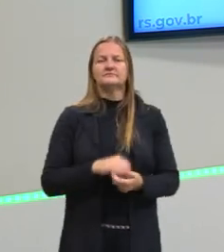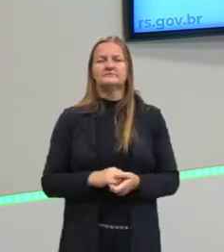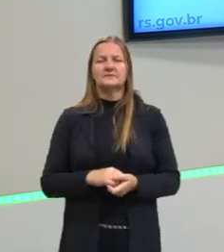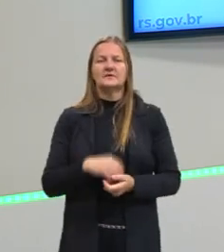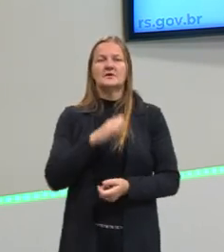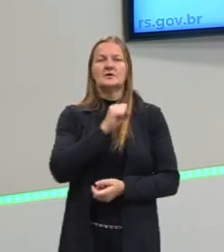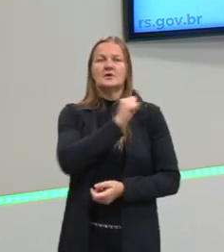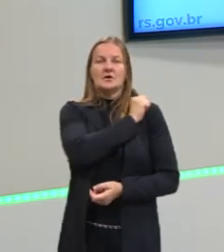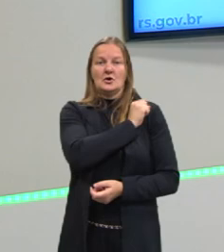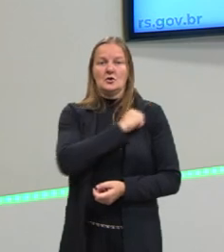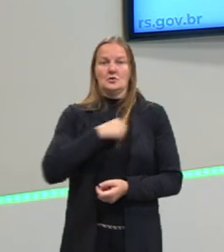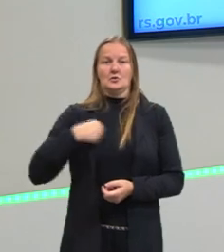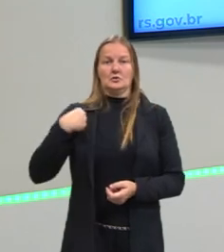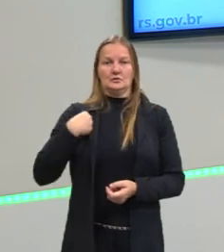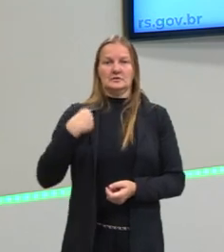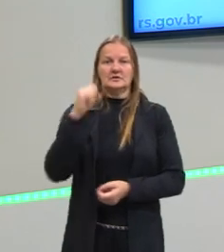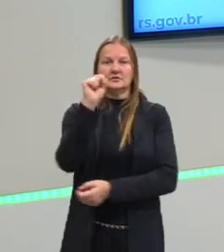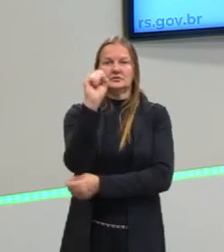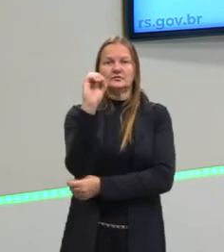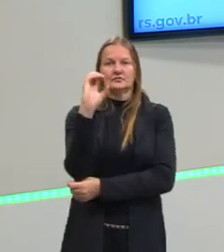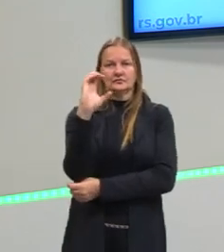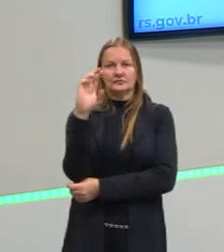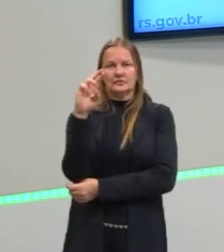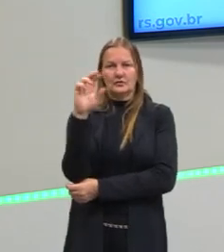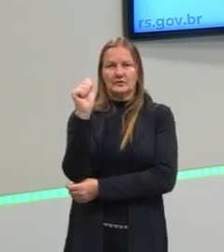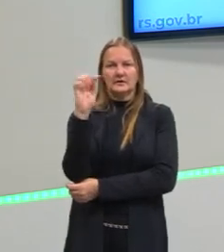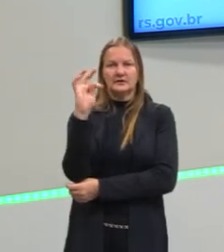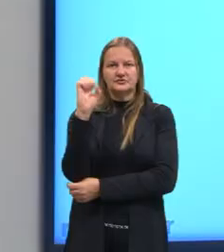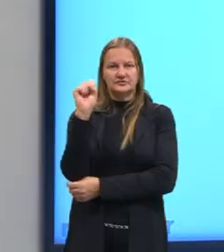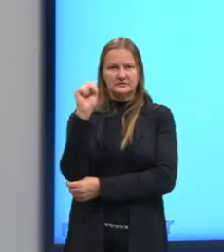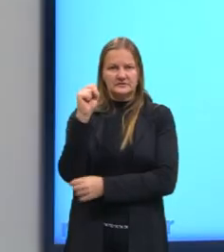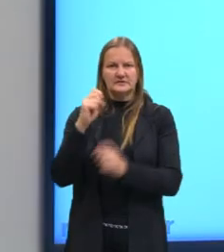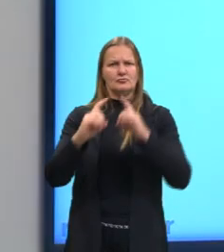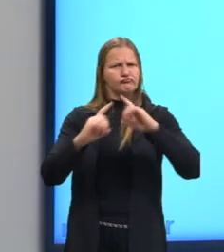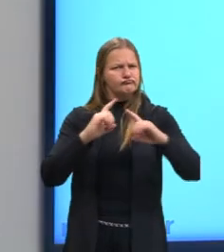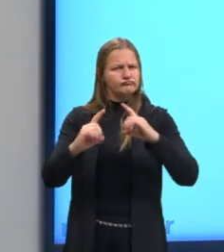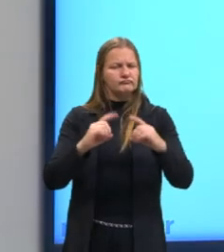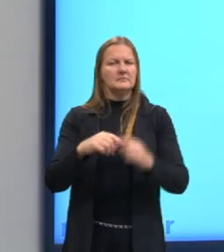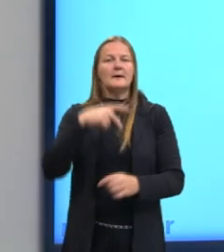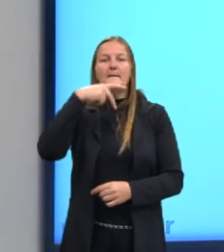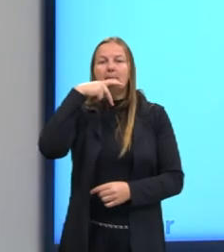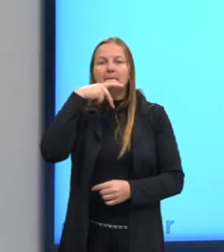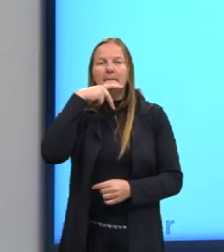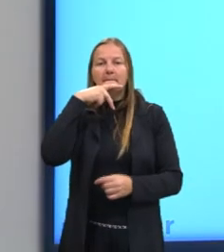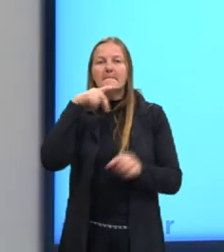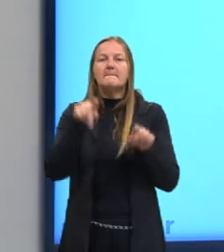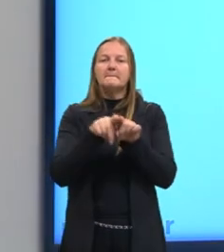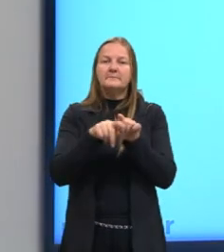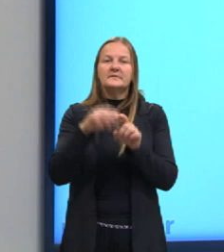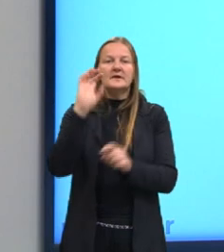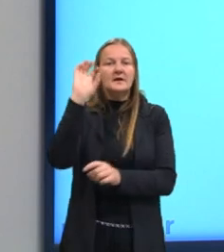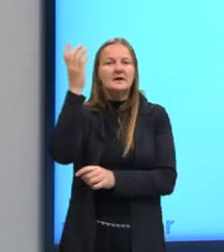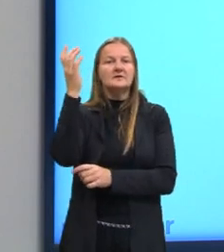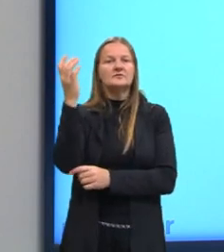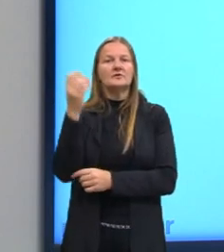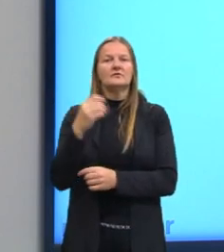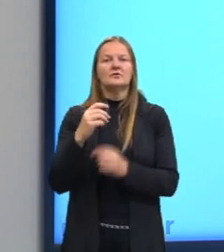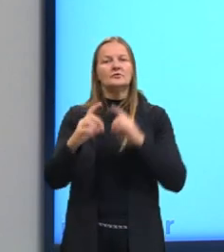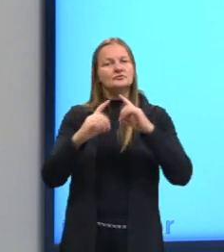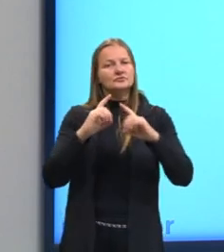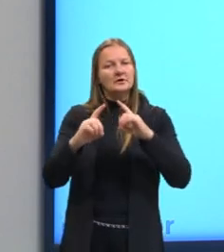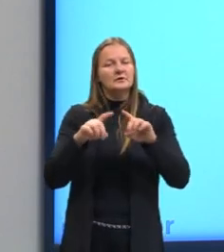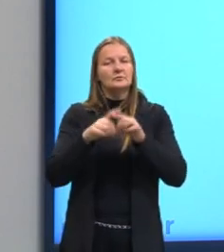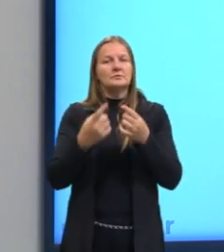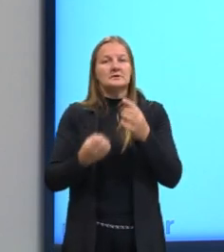Sócrates resolveu isso com os diálogos o Aristóteles Platão também resolvem com o na questão do